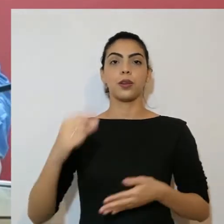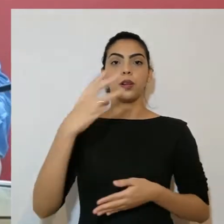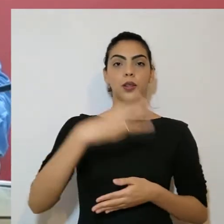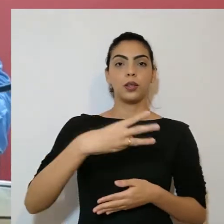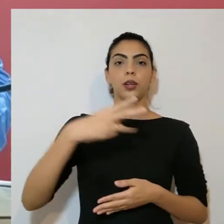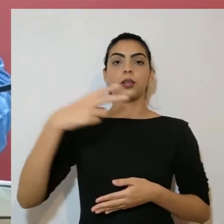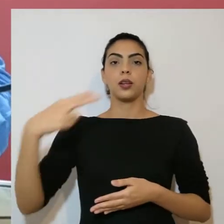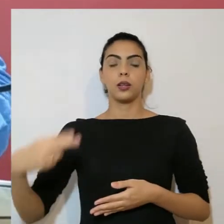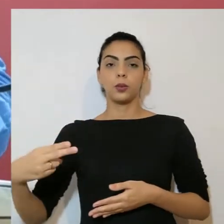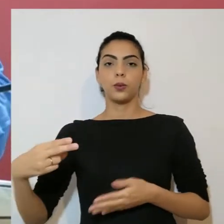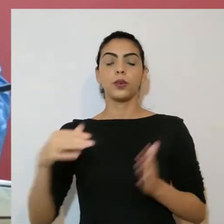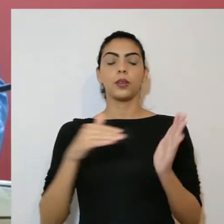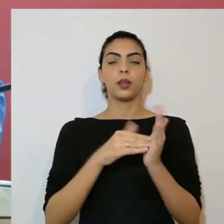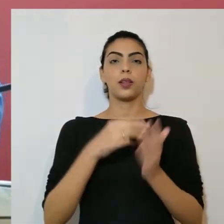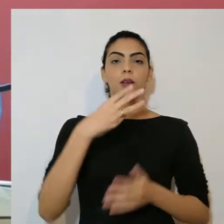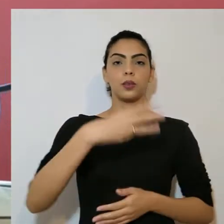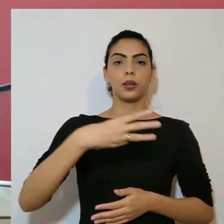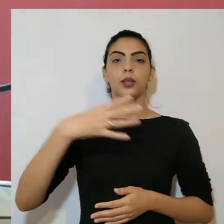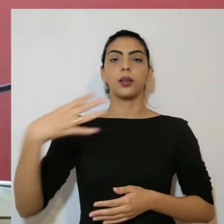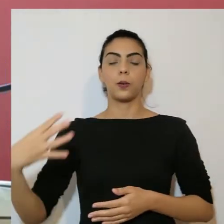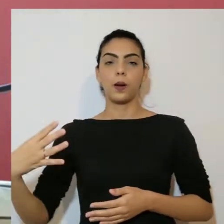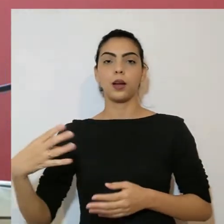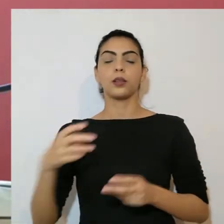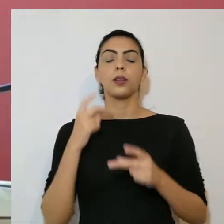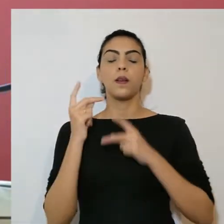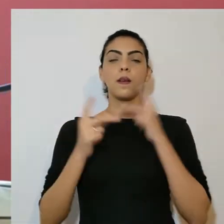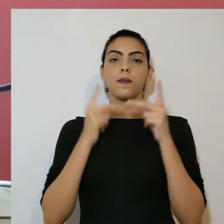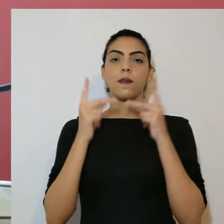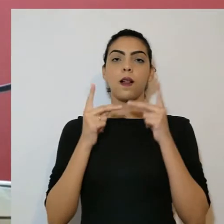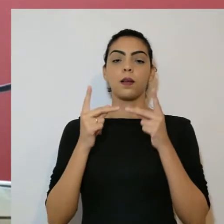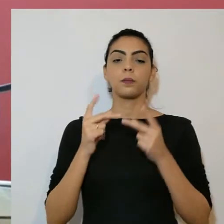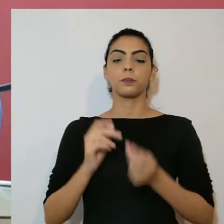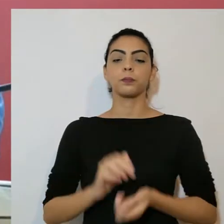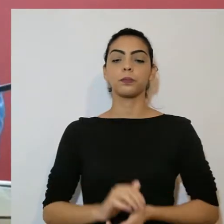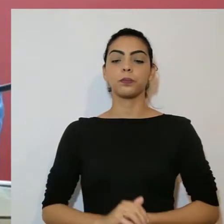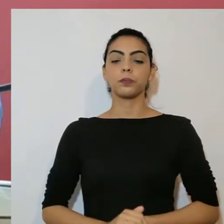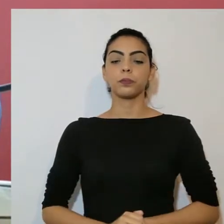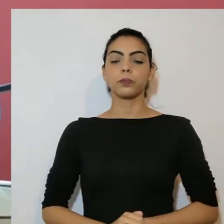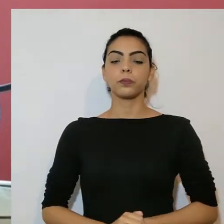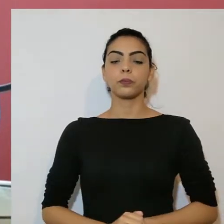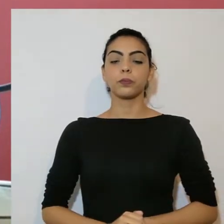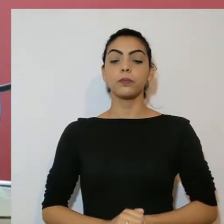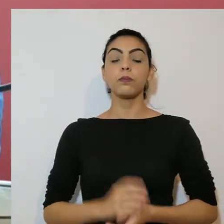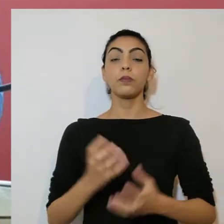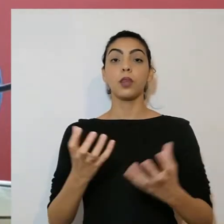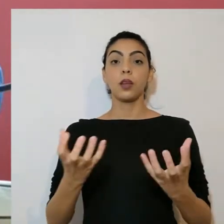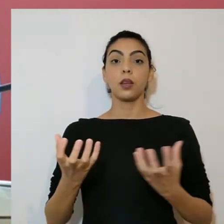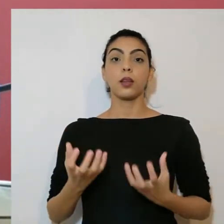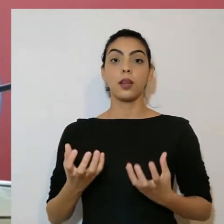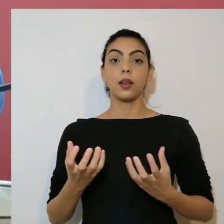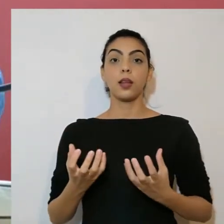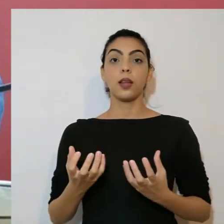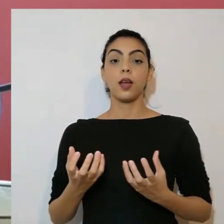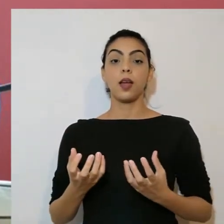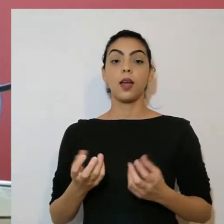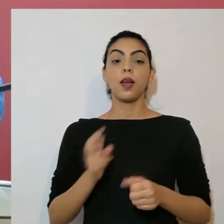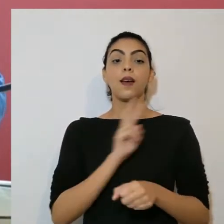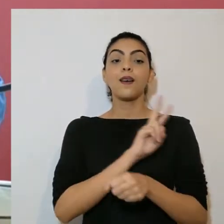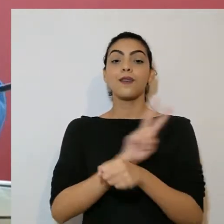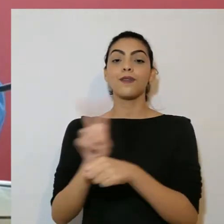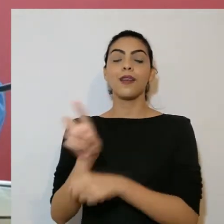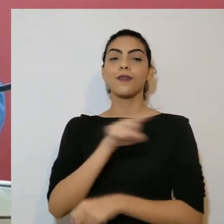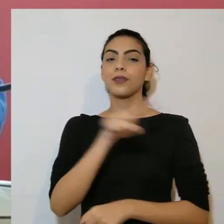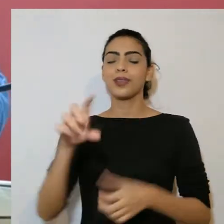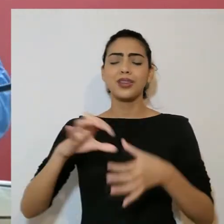7, o verso 32 ao 34, o apóstolo Paulo diz assim: gostaria de